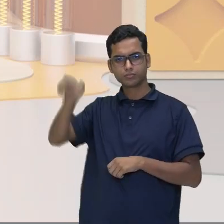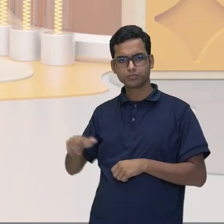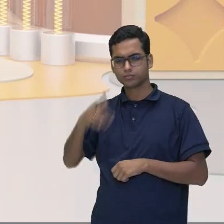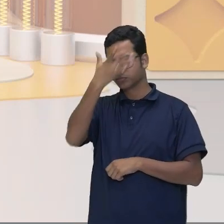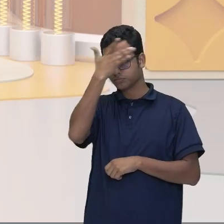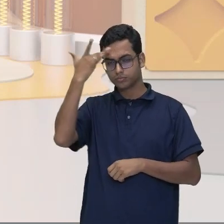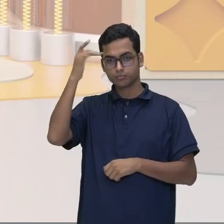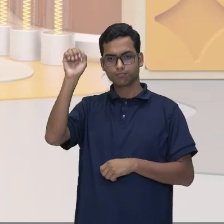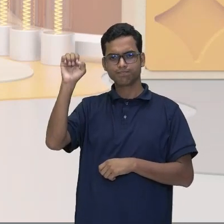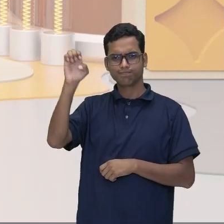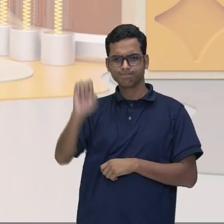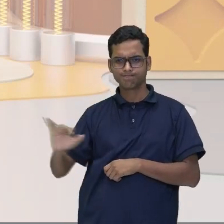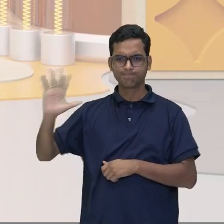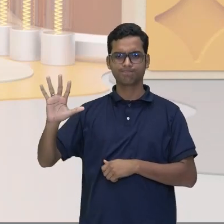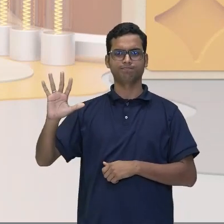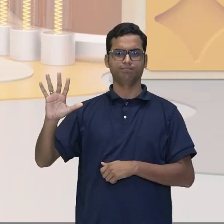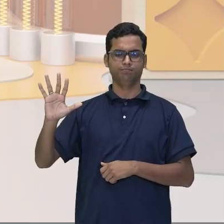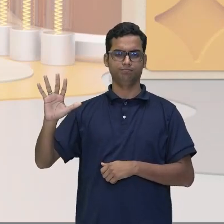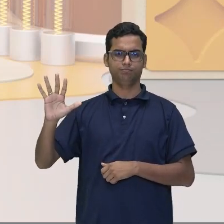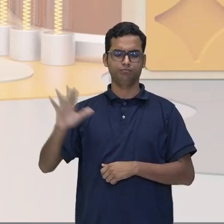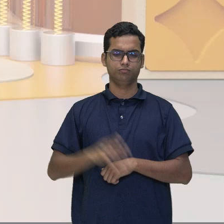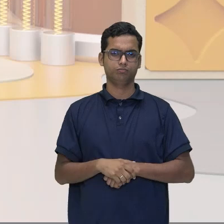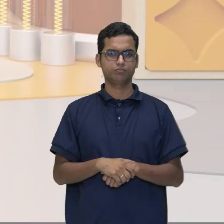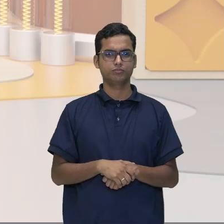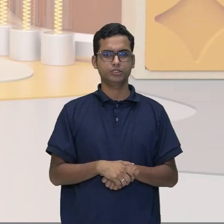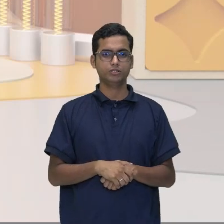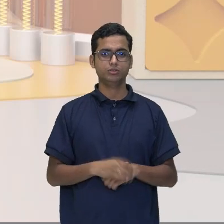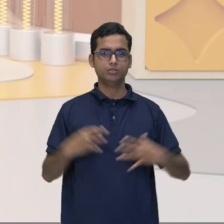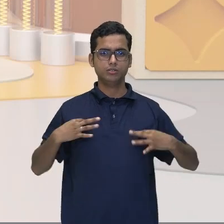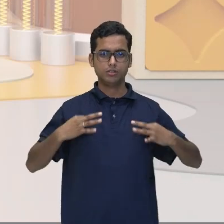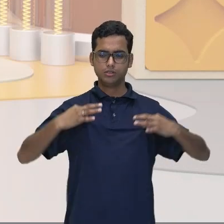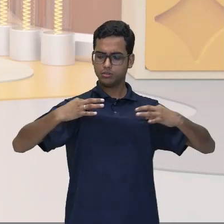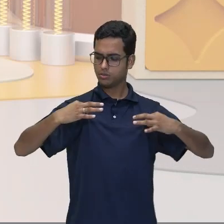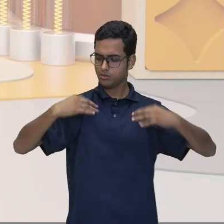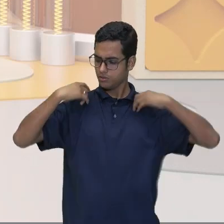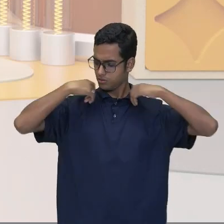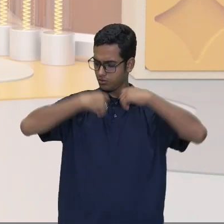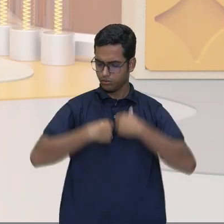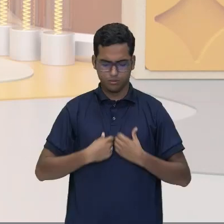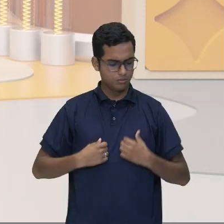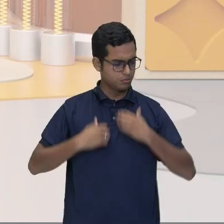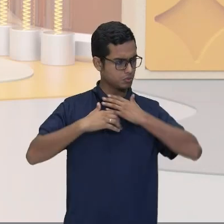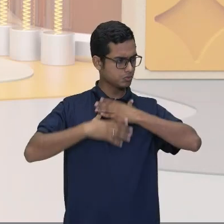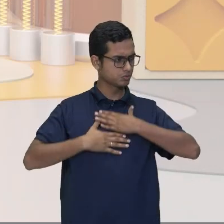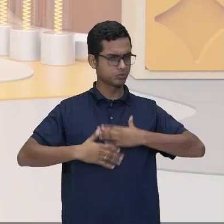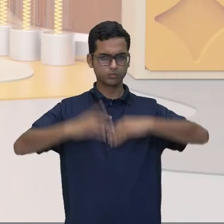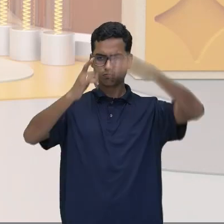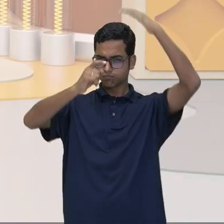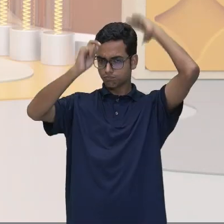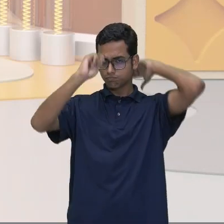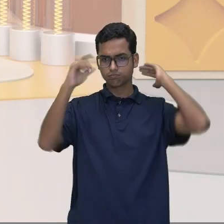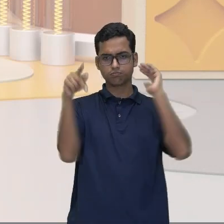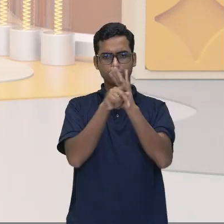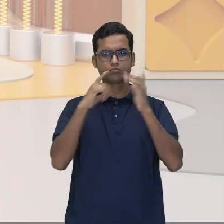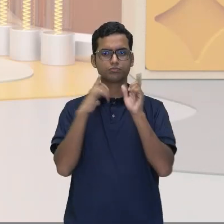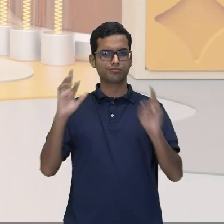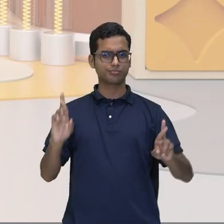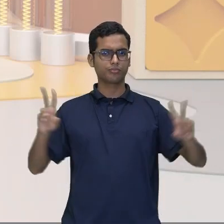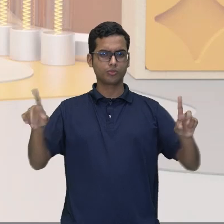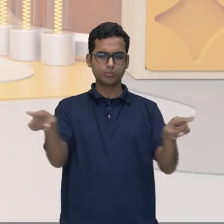com o europeu. Observem que eles têm uma vestimenta diferenciada, os europeus, é claro, e também eles